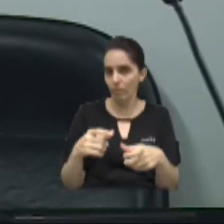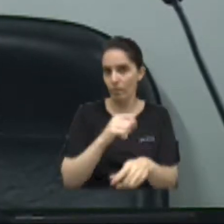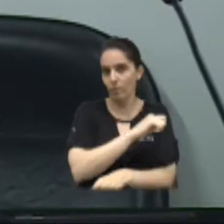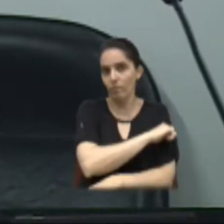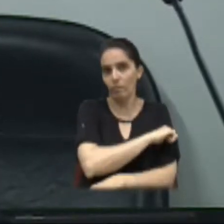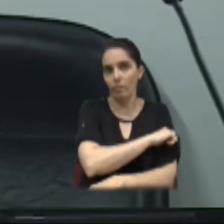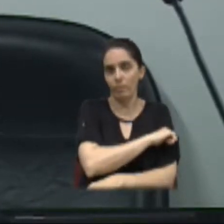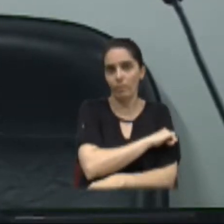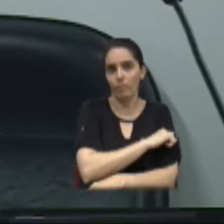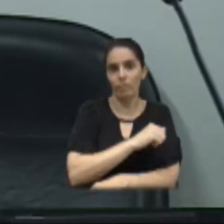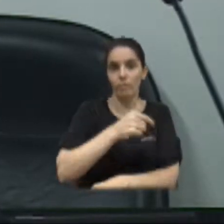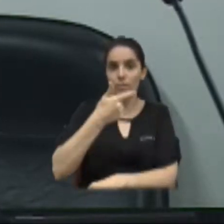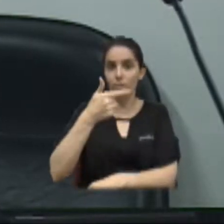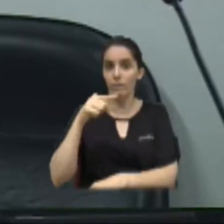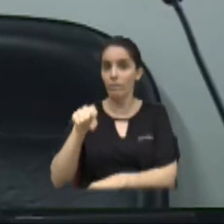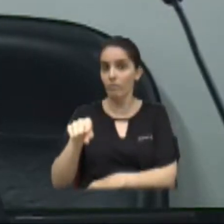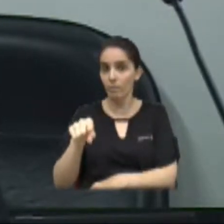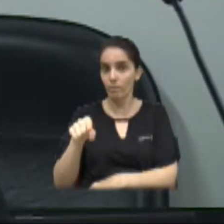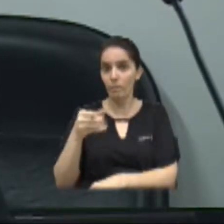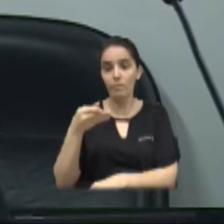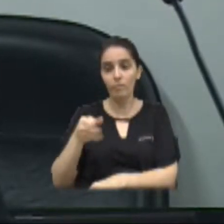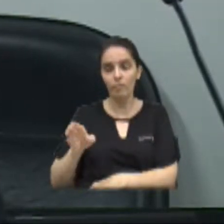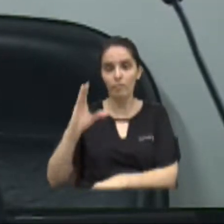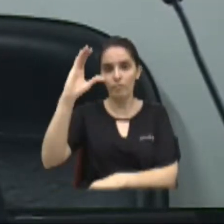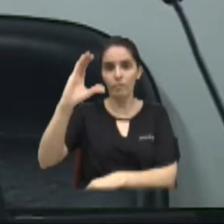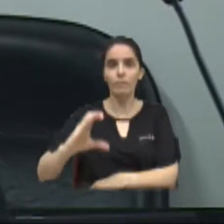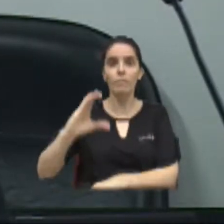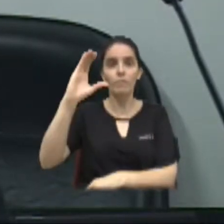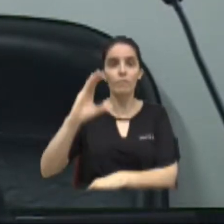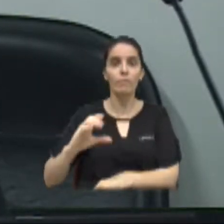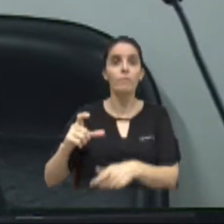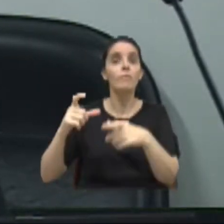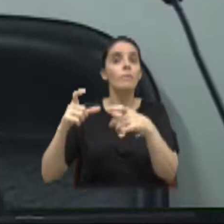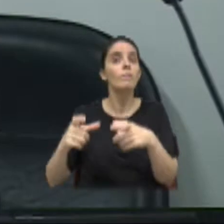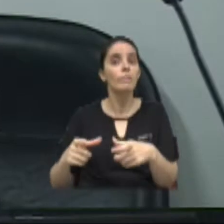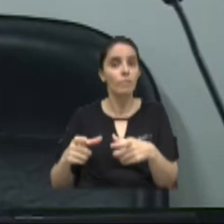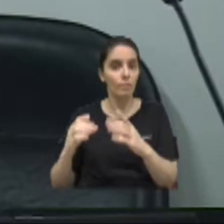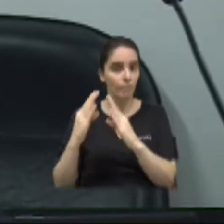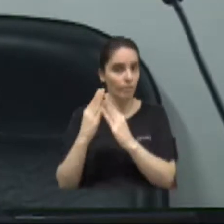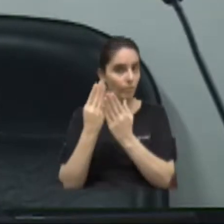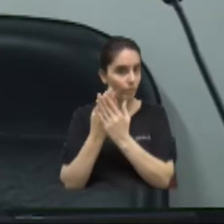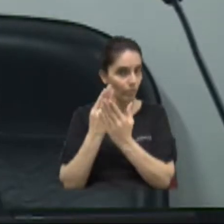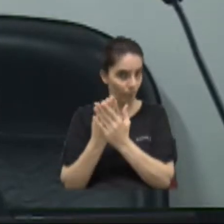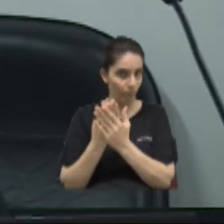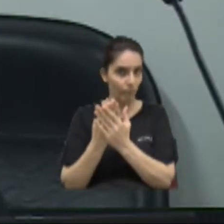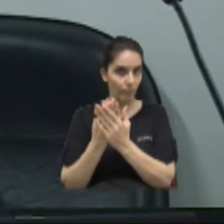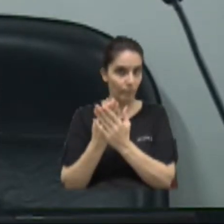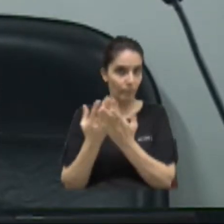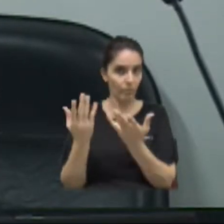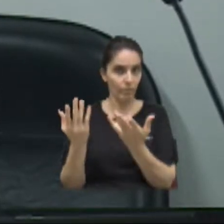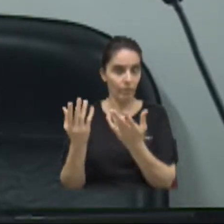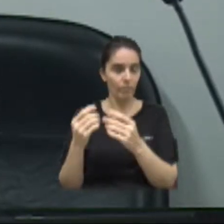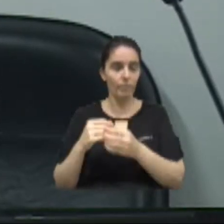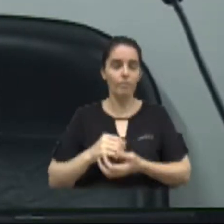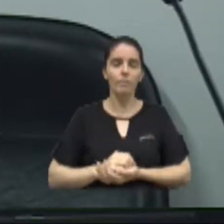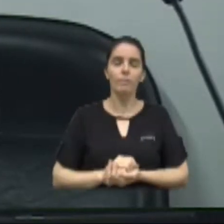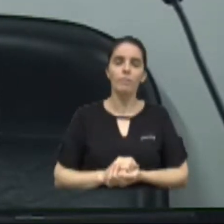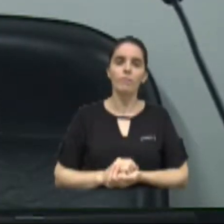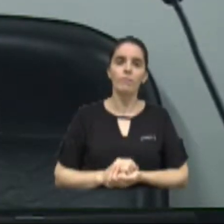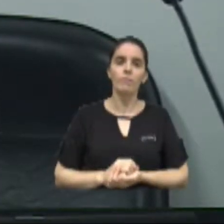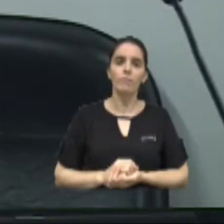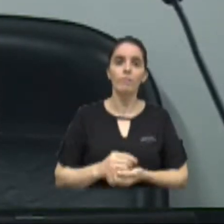que 2.000 crianças foram para as creches, e onde estão sendo colocadas. E a minha fala é no sentido de que, realmente,